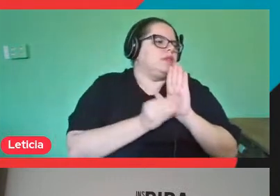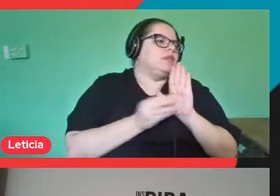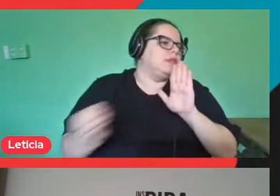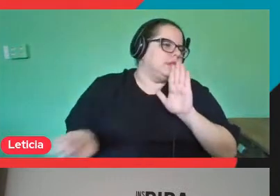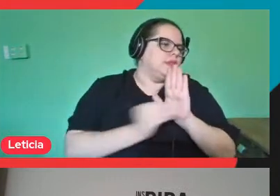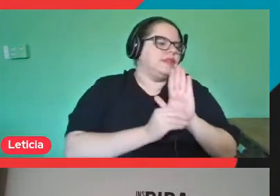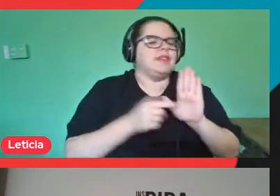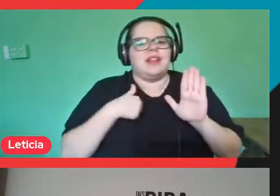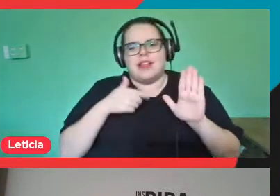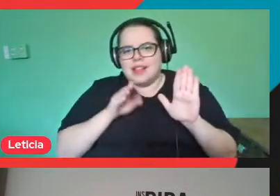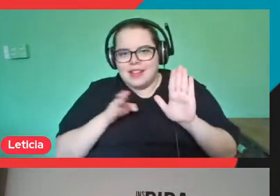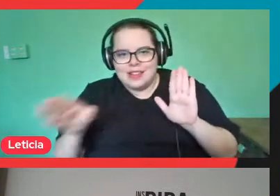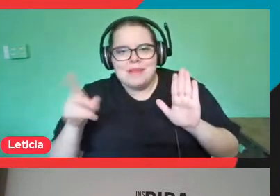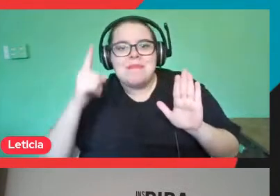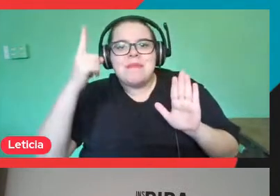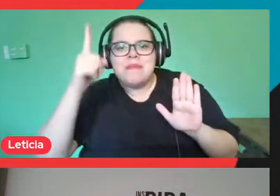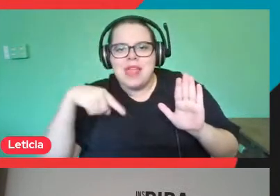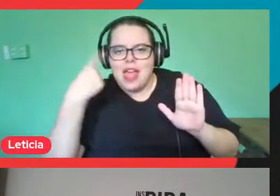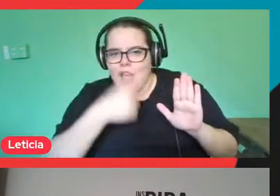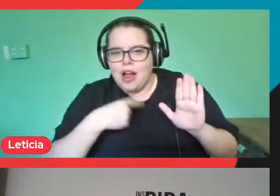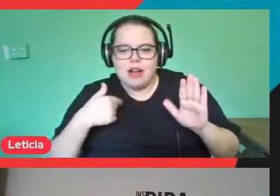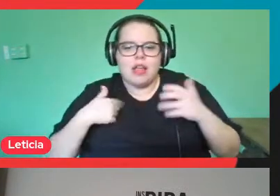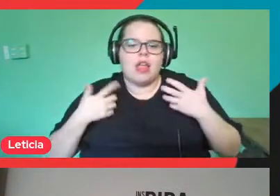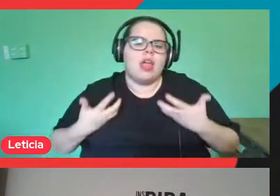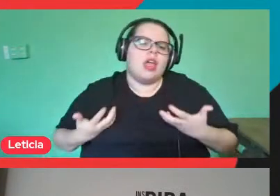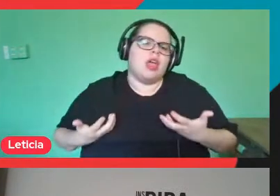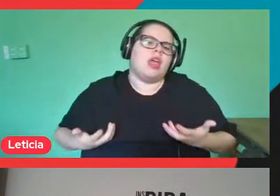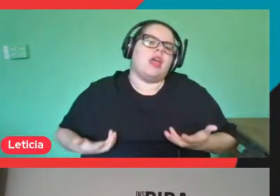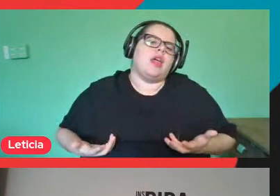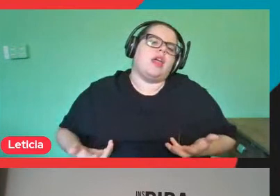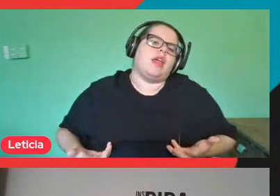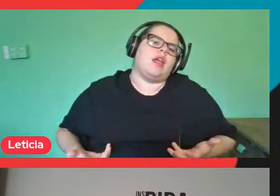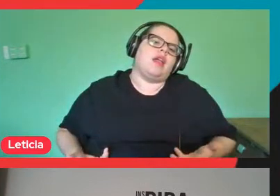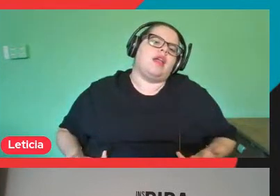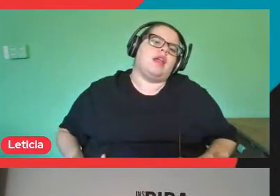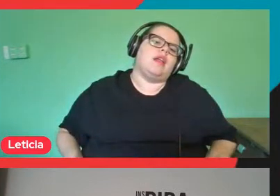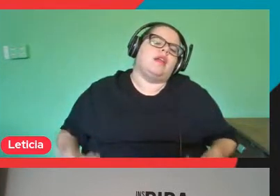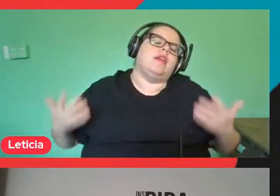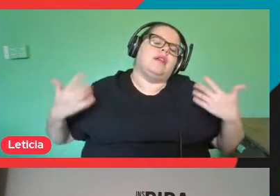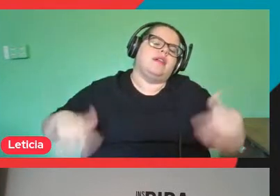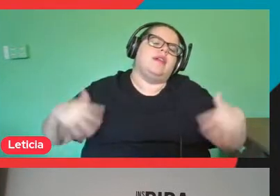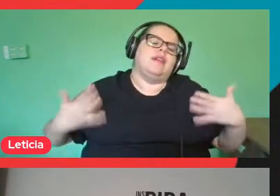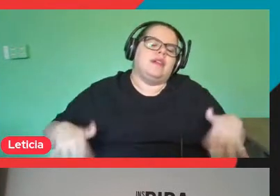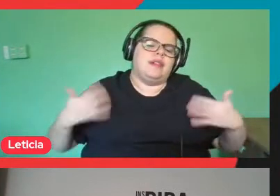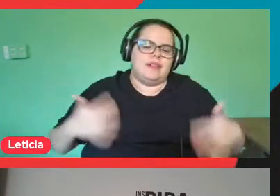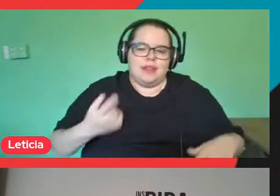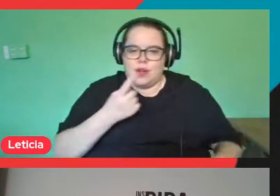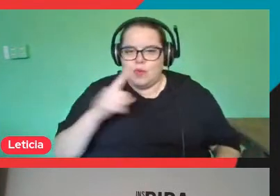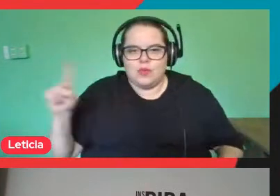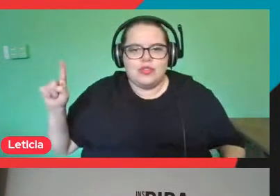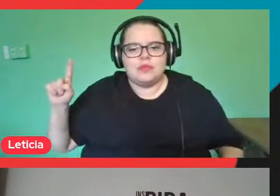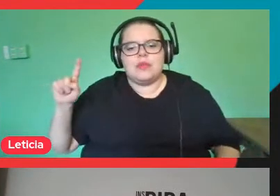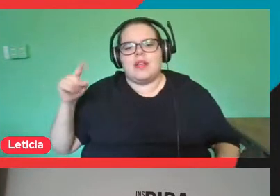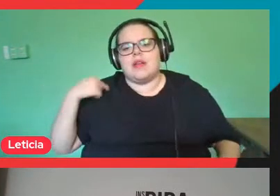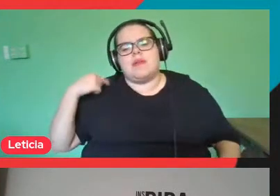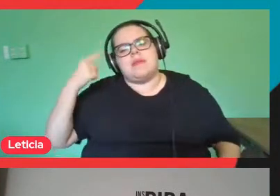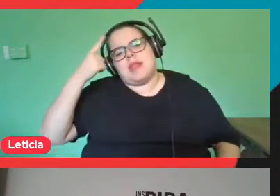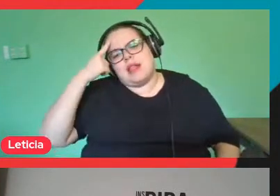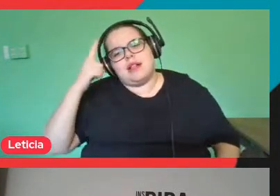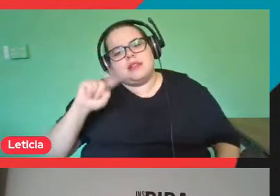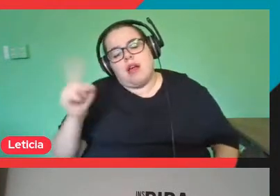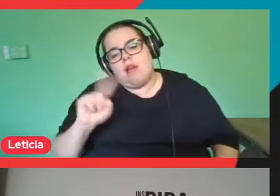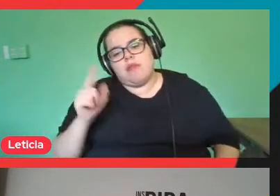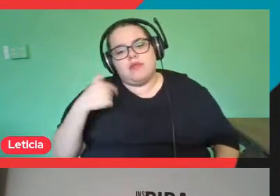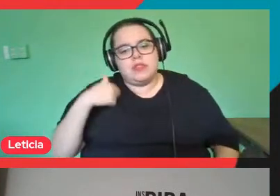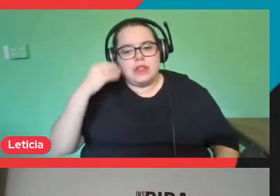lá, tipo, na primeira hora, e já estava esgotado. Eu falei, ai, meu Deus. Aí, a última vez, eu pensei assim, ah, eu acho que não é para ser, eu